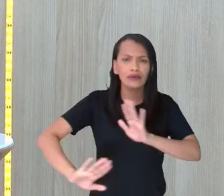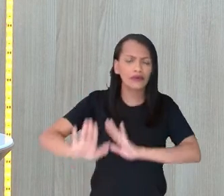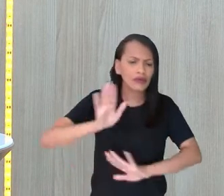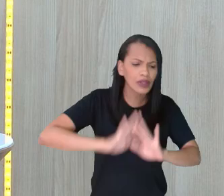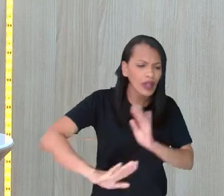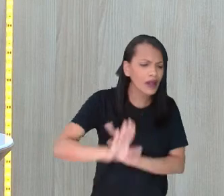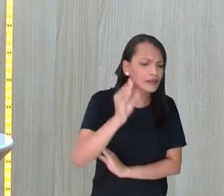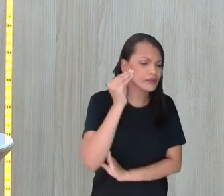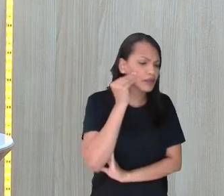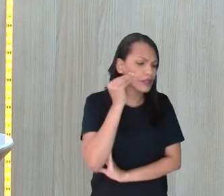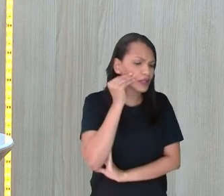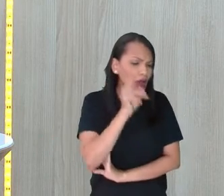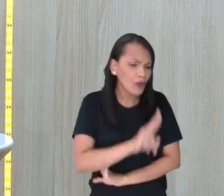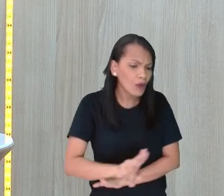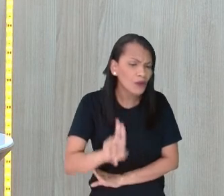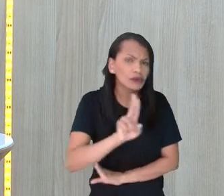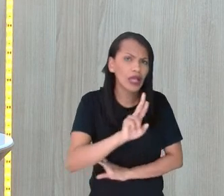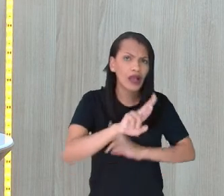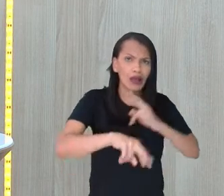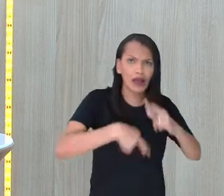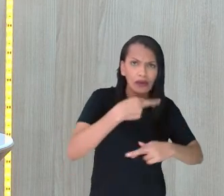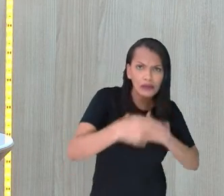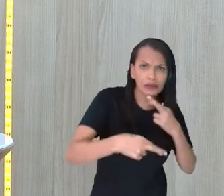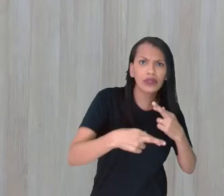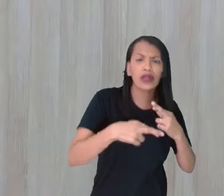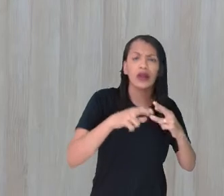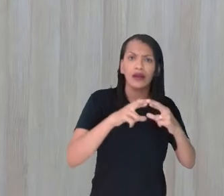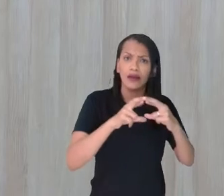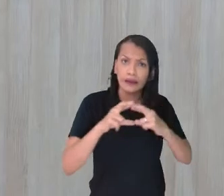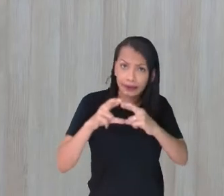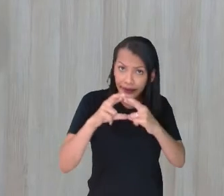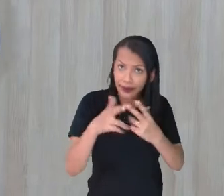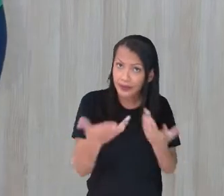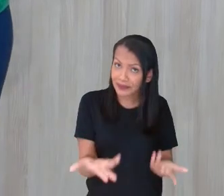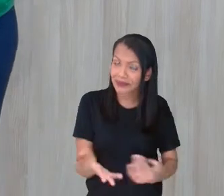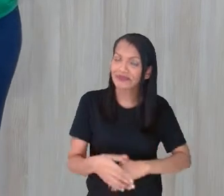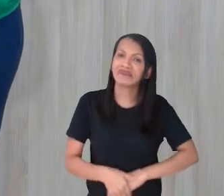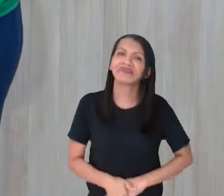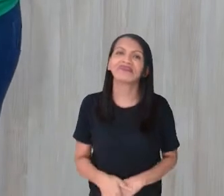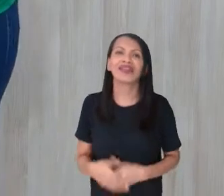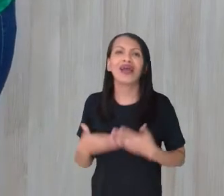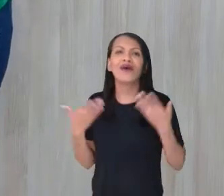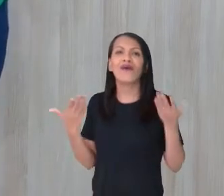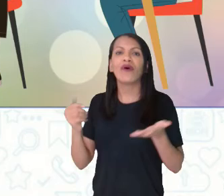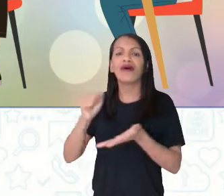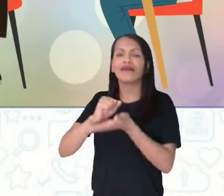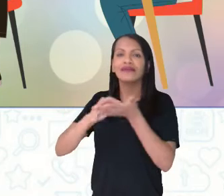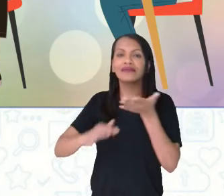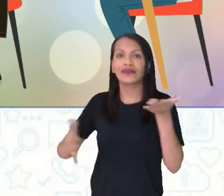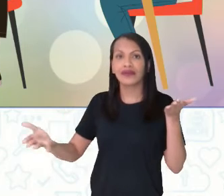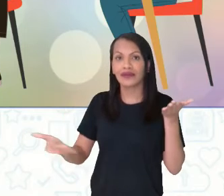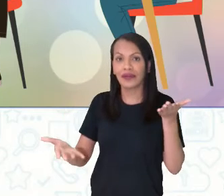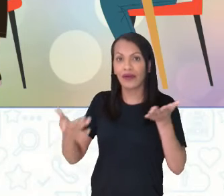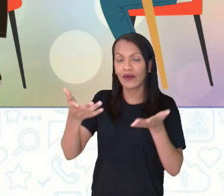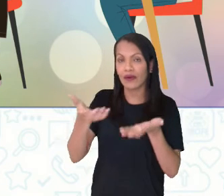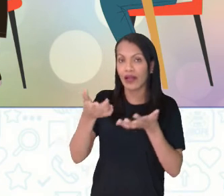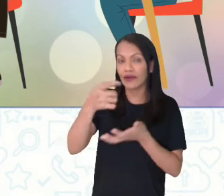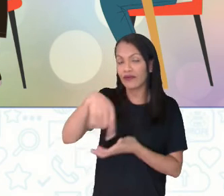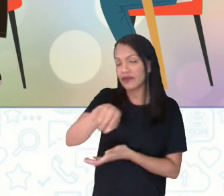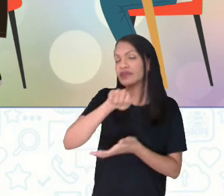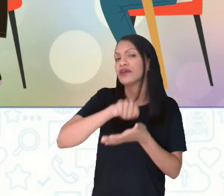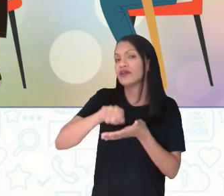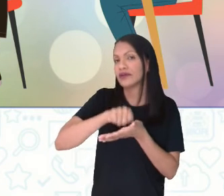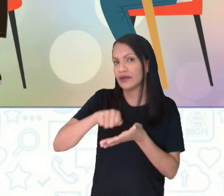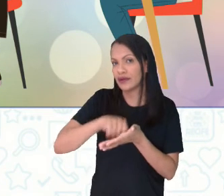tentar reutilizar, reciclar, não é, professora? Isso, exatamente. Então, qual é o desafio? Eu quero que vocês escrevam, produzam um artigo